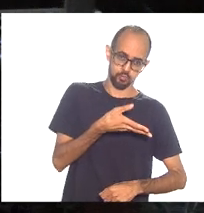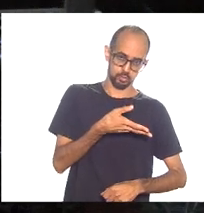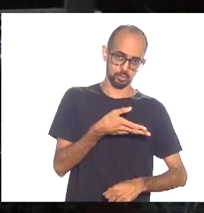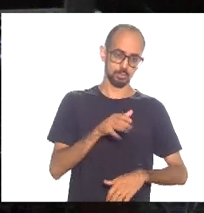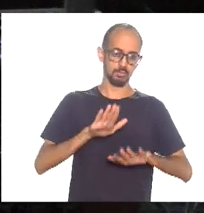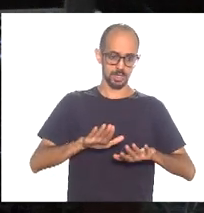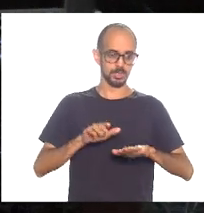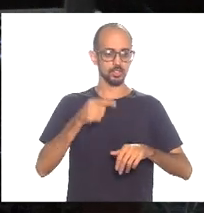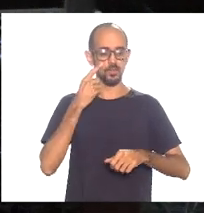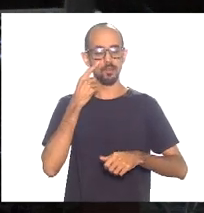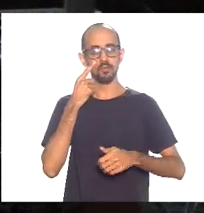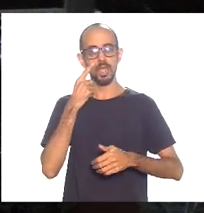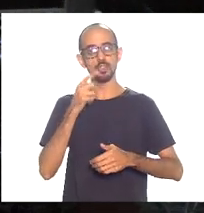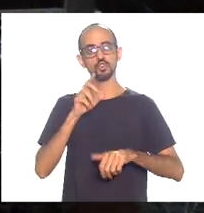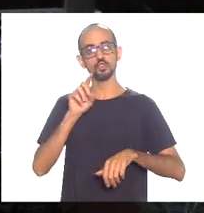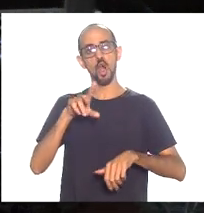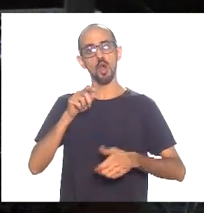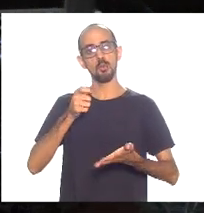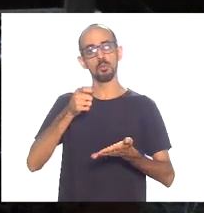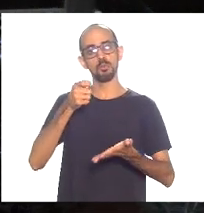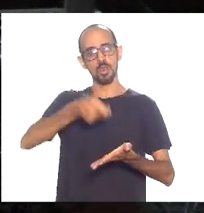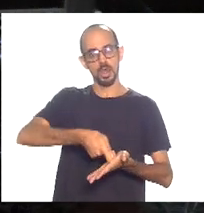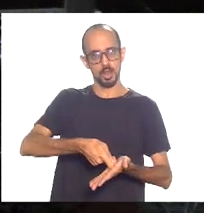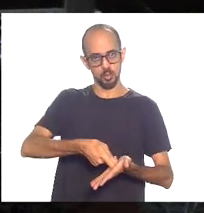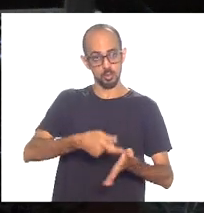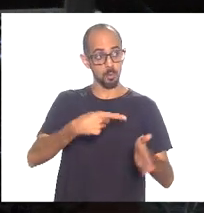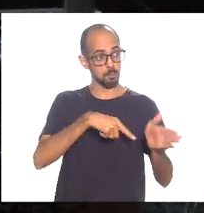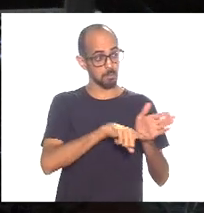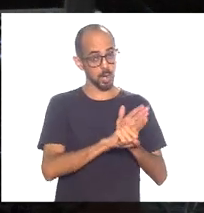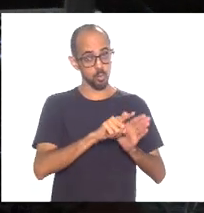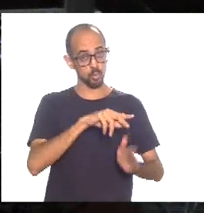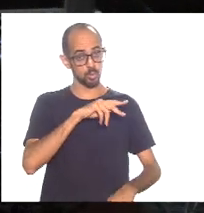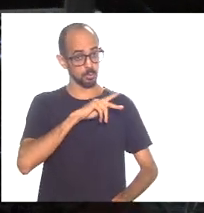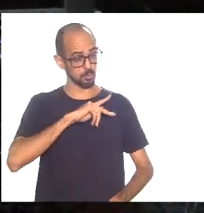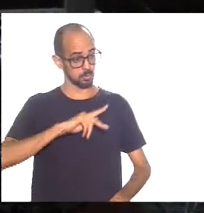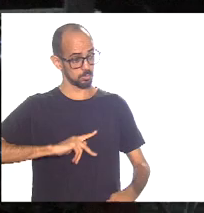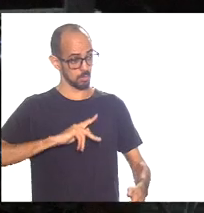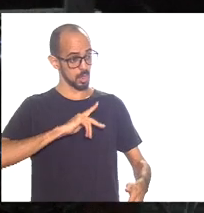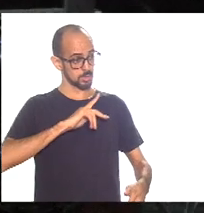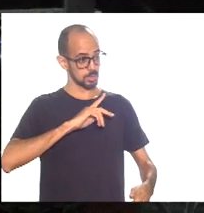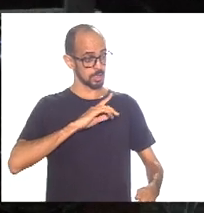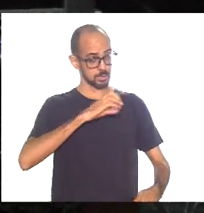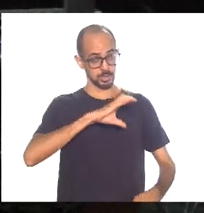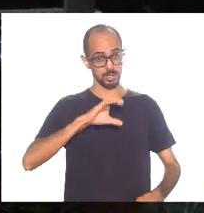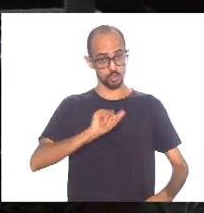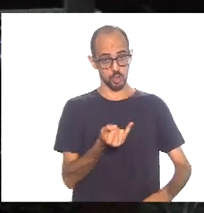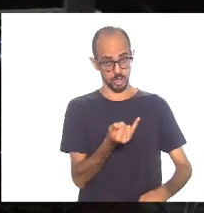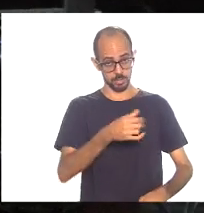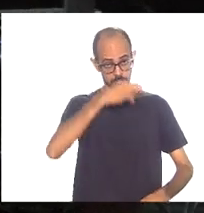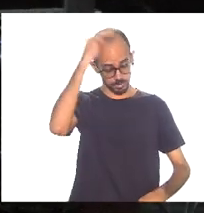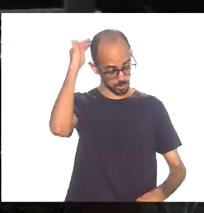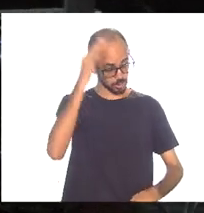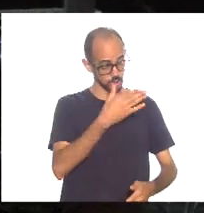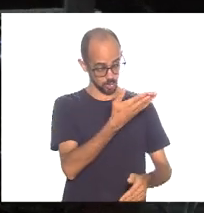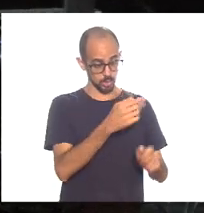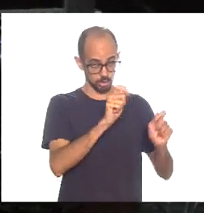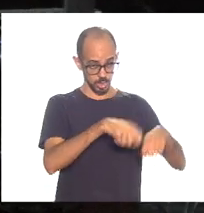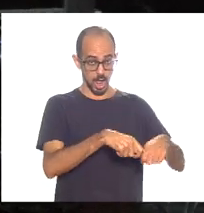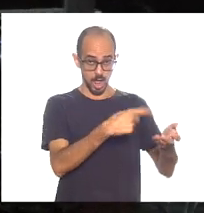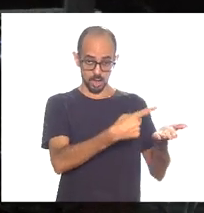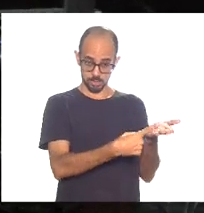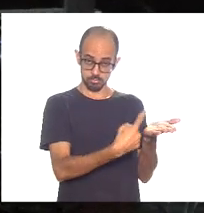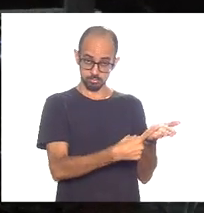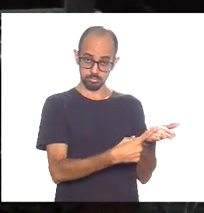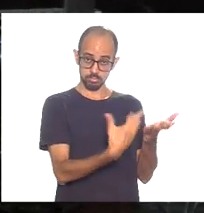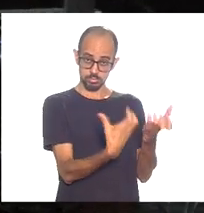se ver no leilão. Então, pergunto ao deputado Márcio Pacheco, tem algum entendimento para que a gente possa fazer o acordo ao invés de a